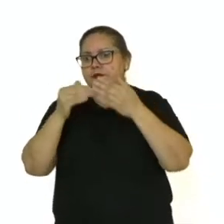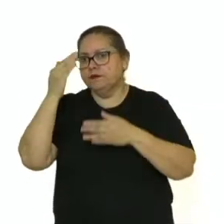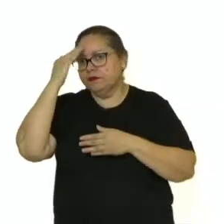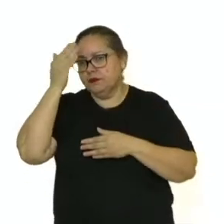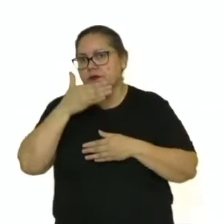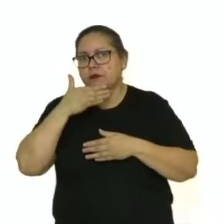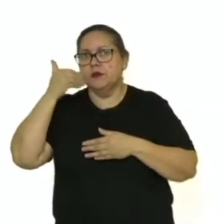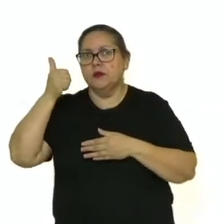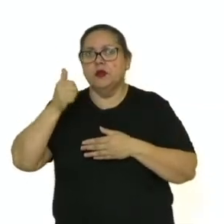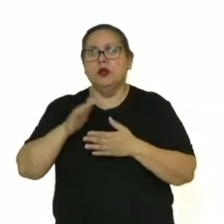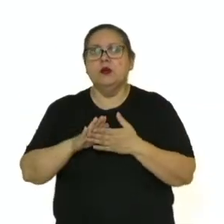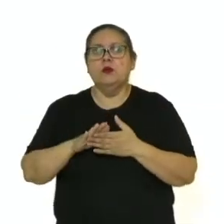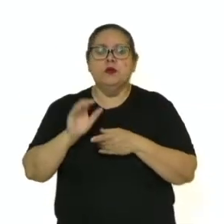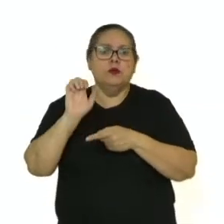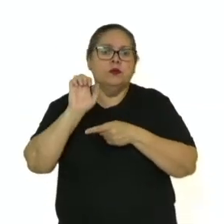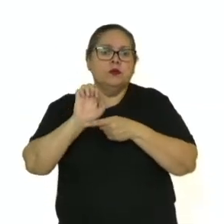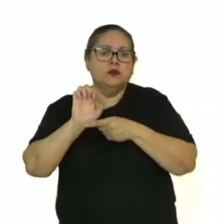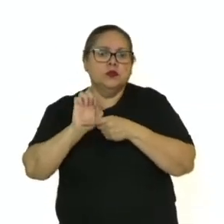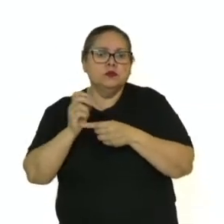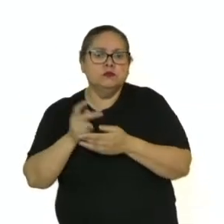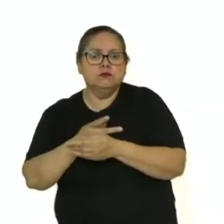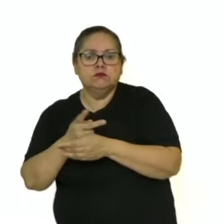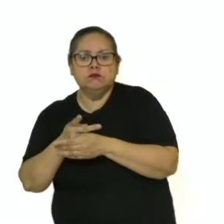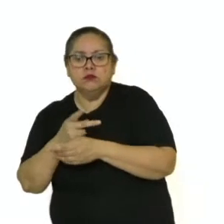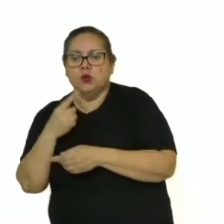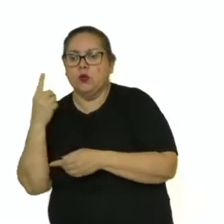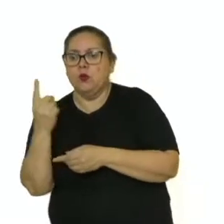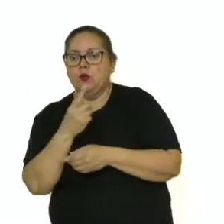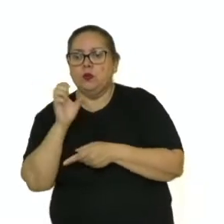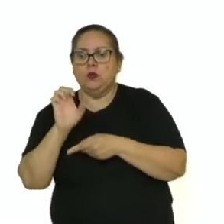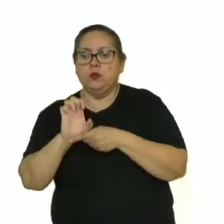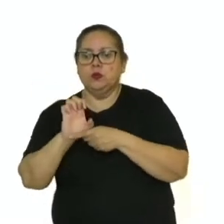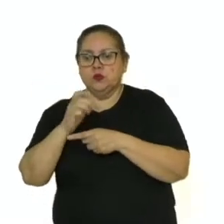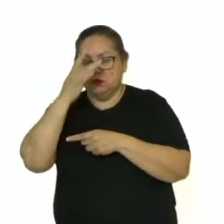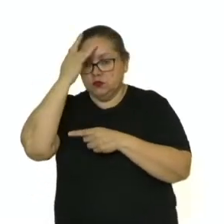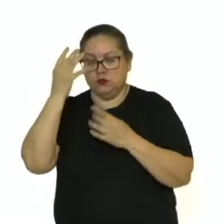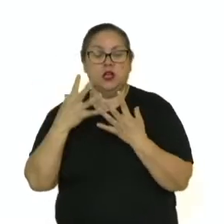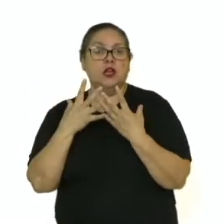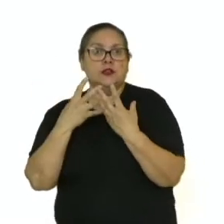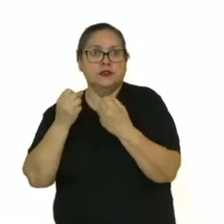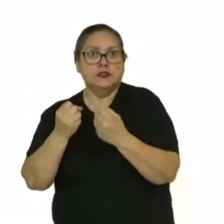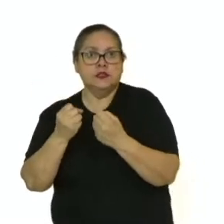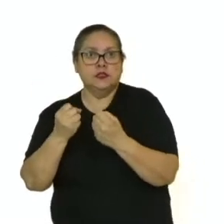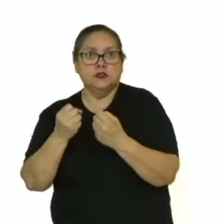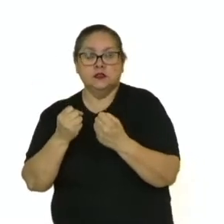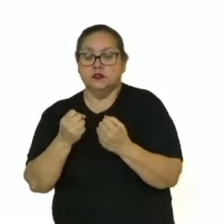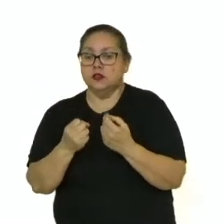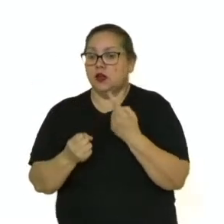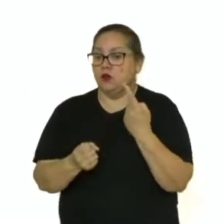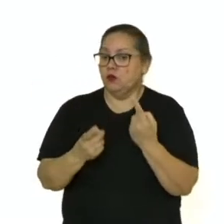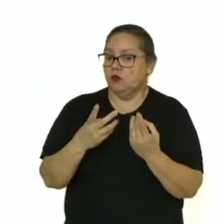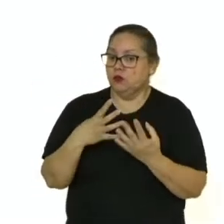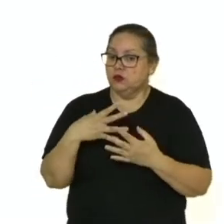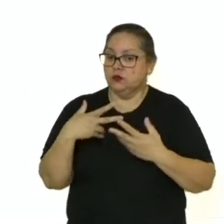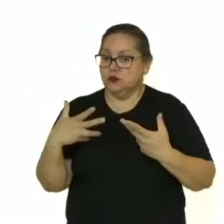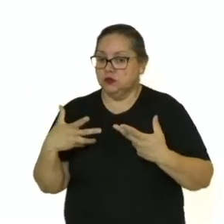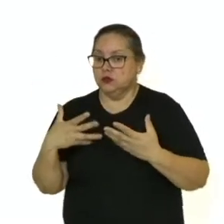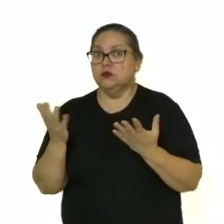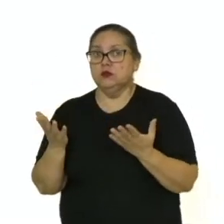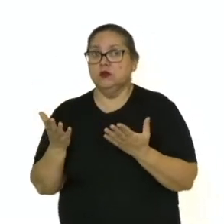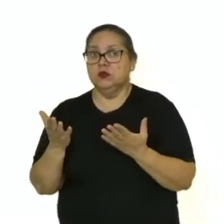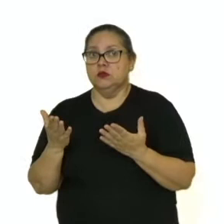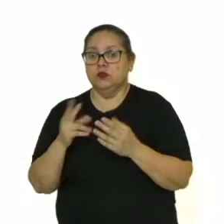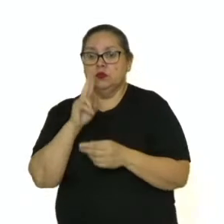ainda melhor. O Estado procura ser a única instituição que as pessoas aceitam em certas situações que lance mão